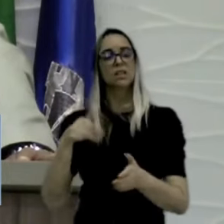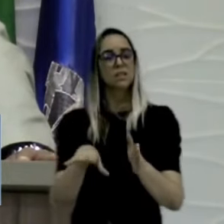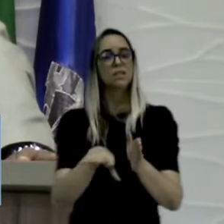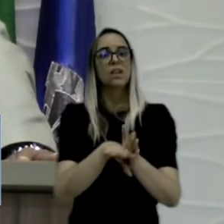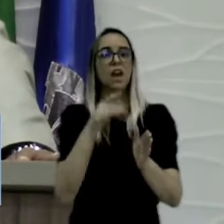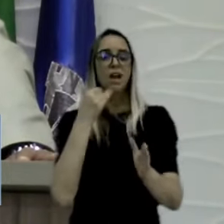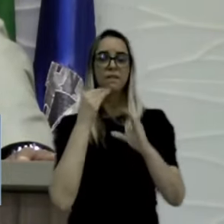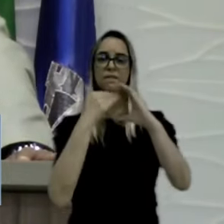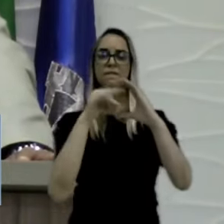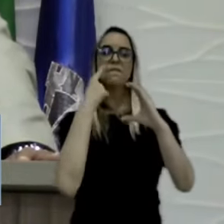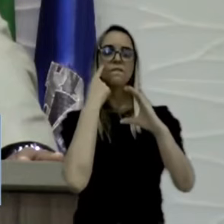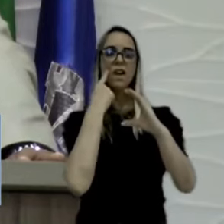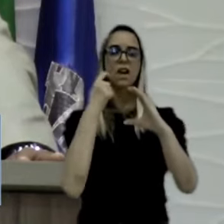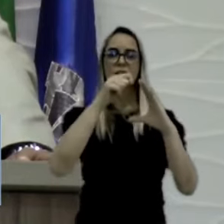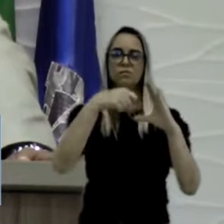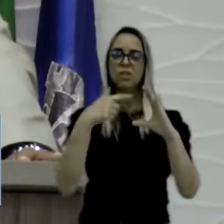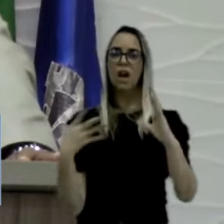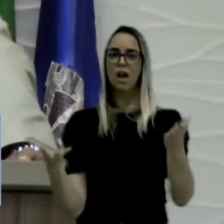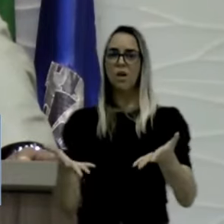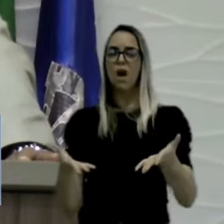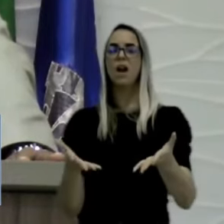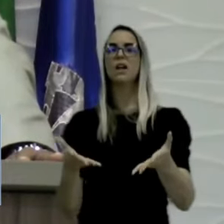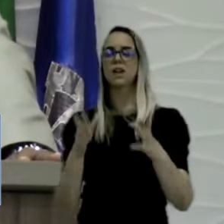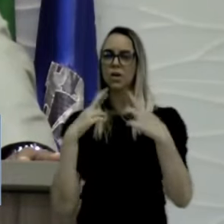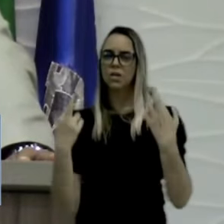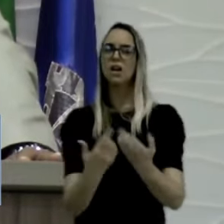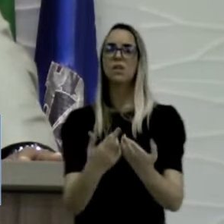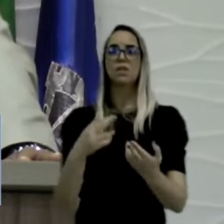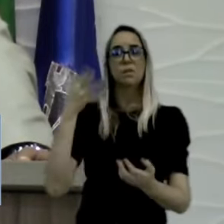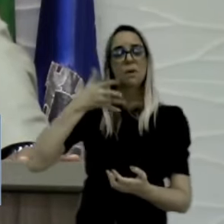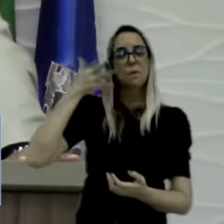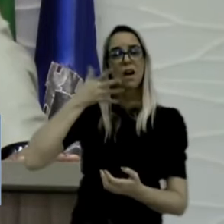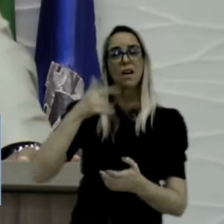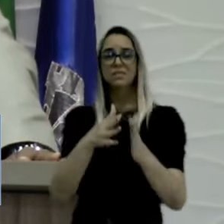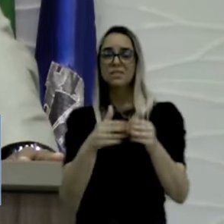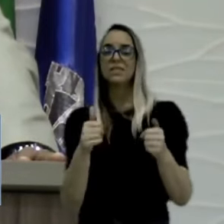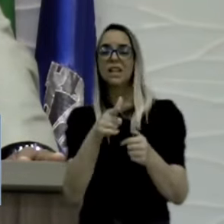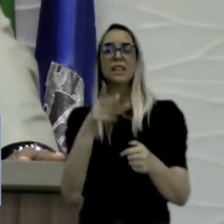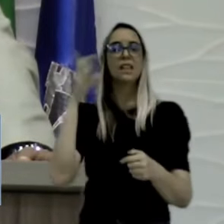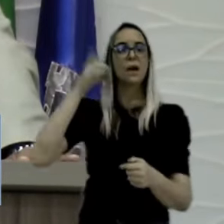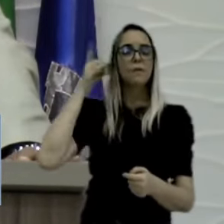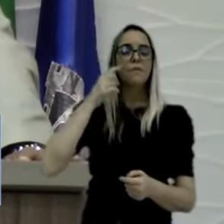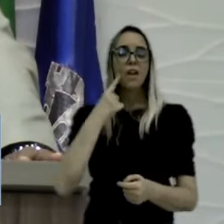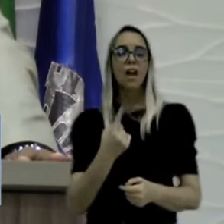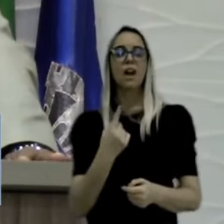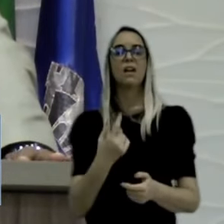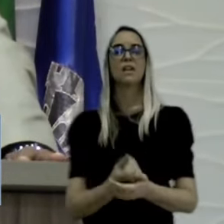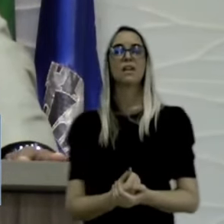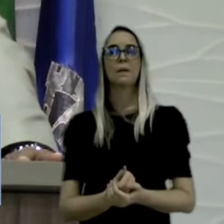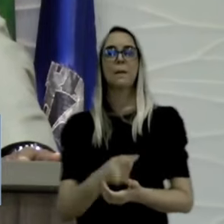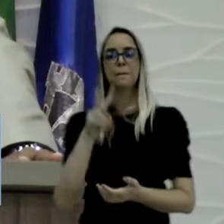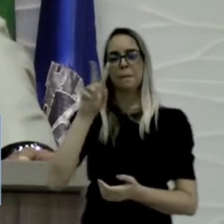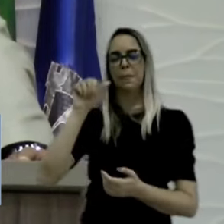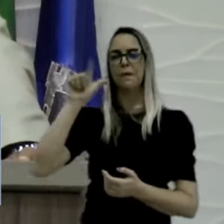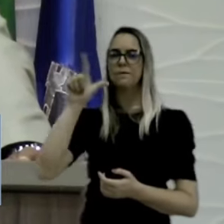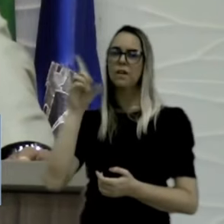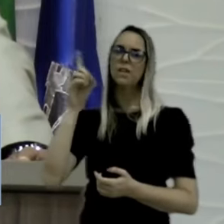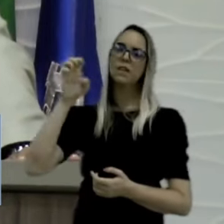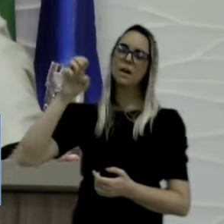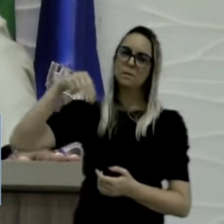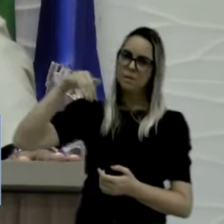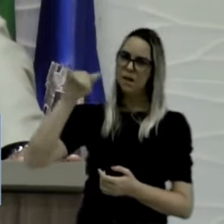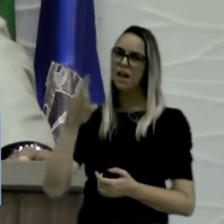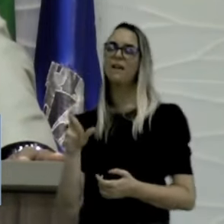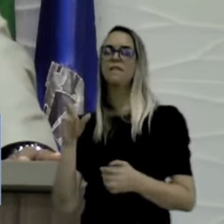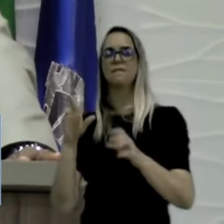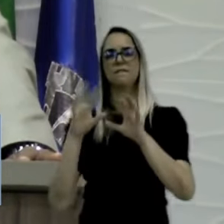Almeida, passe para a governadora para ver que possa, pelo menos, fazer a cirurgia do nosso amigo Valdemir, da esposa dele, que ela tem filho,